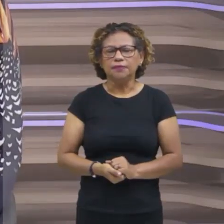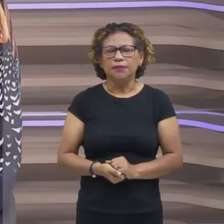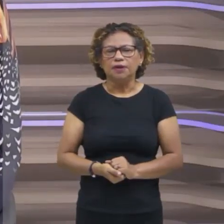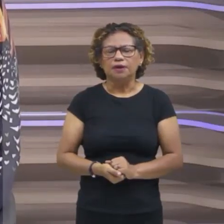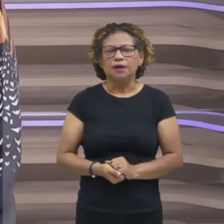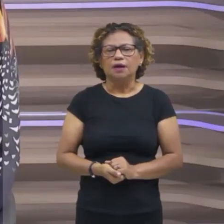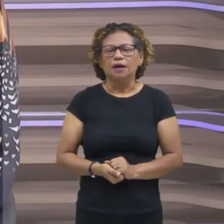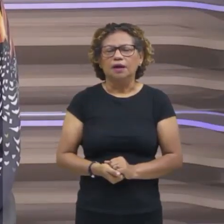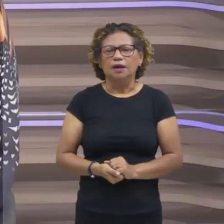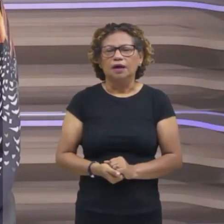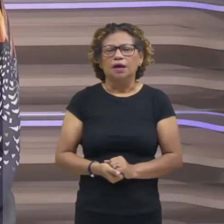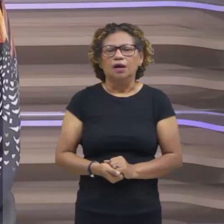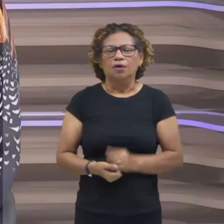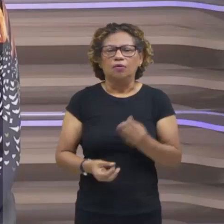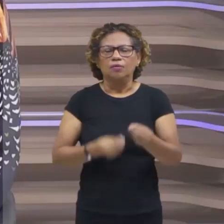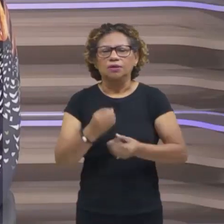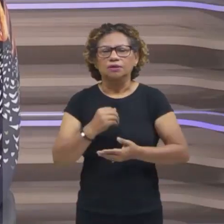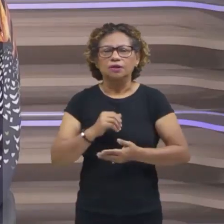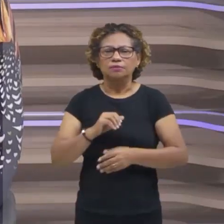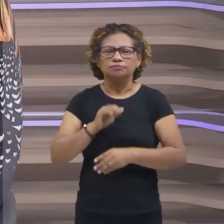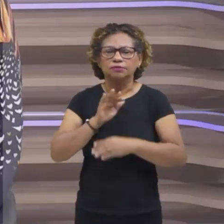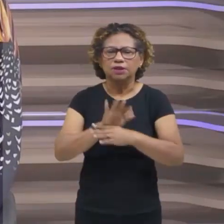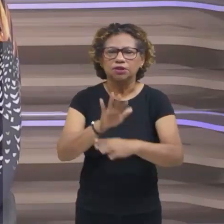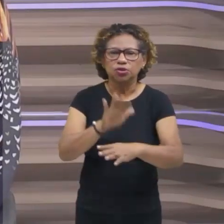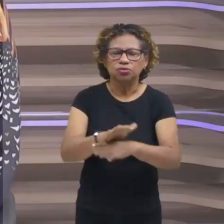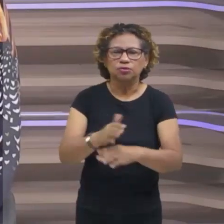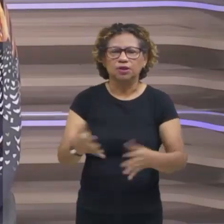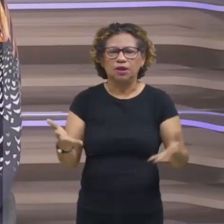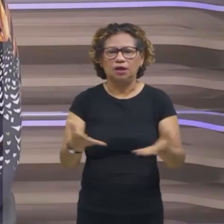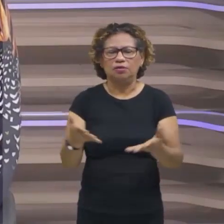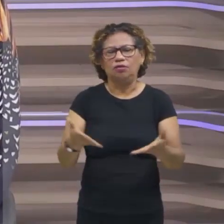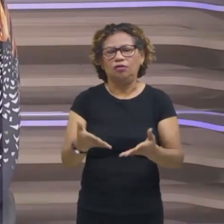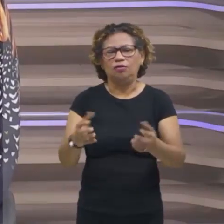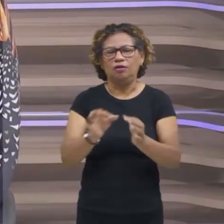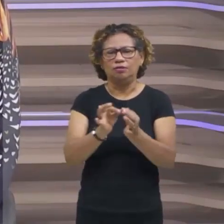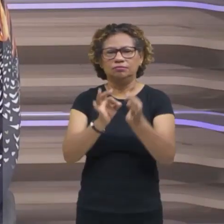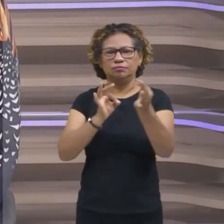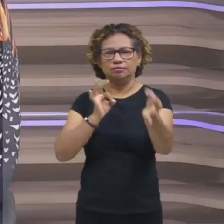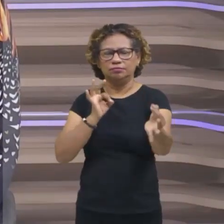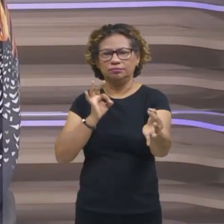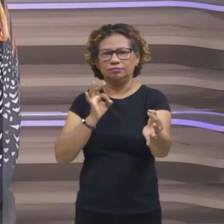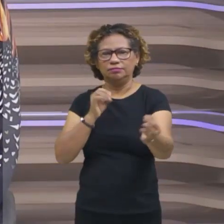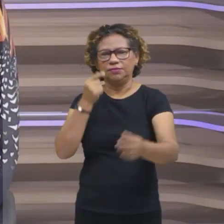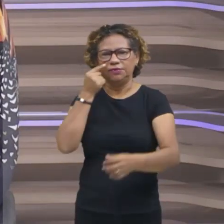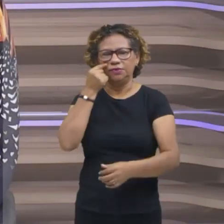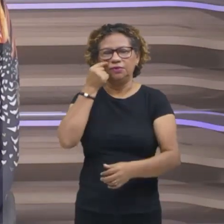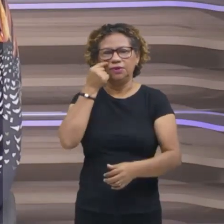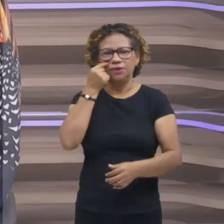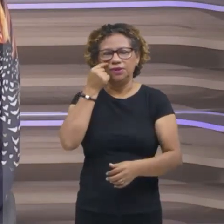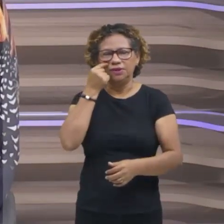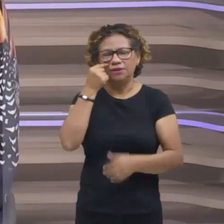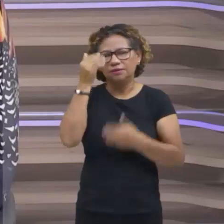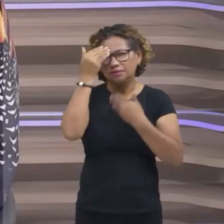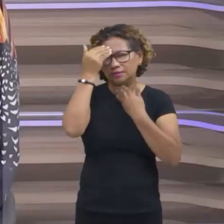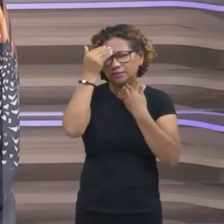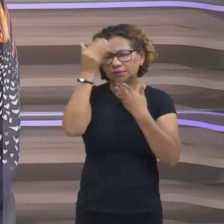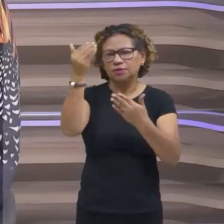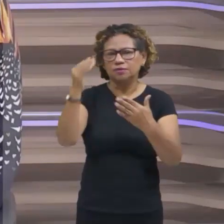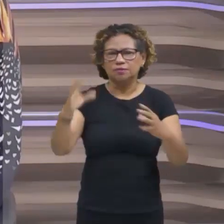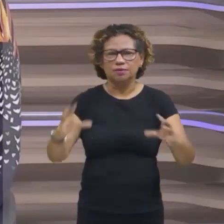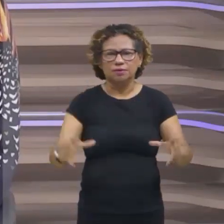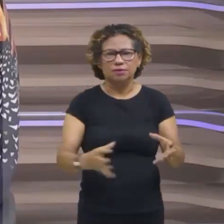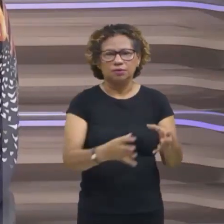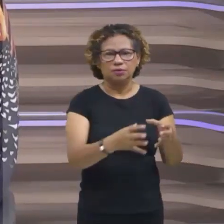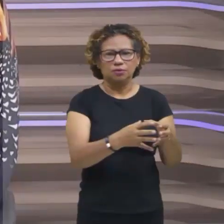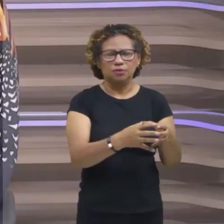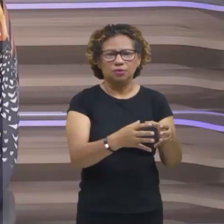nossa solução imediata para as aulas não presenciais. Então, eu agradeço de coração a toda a minha equipe que